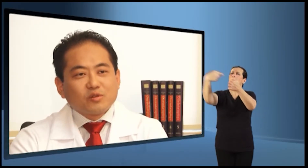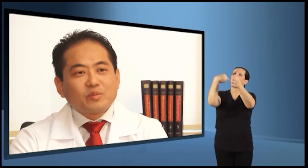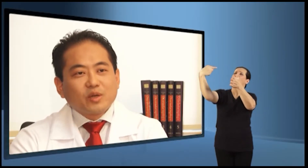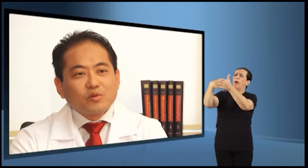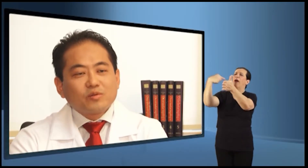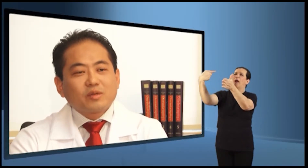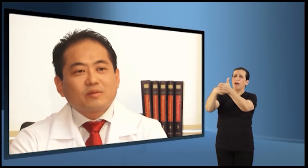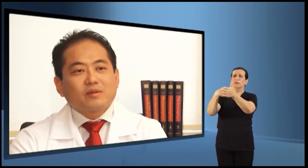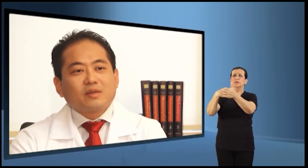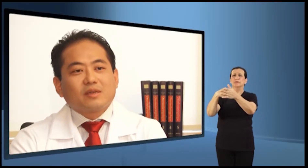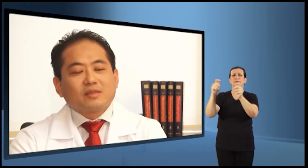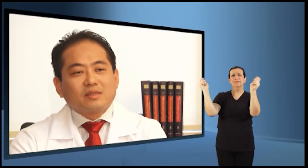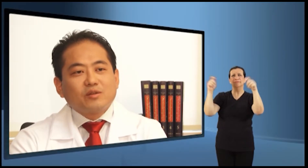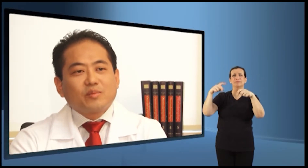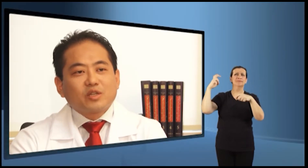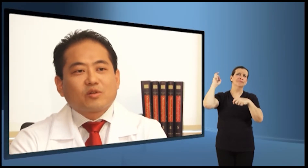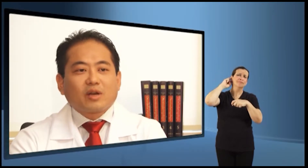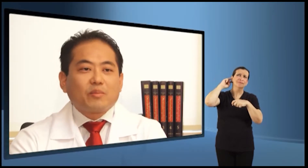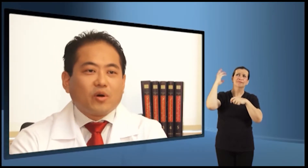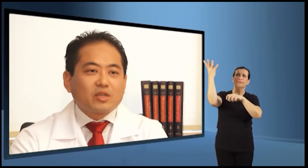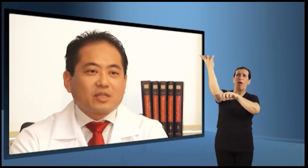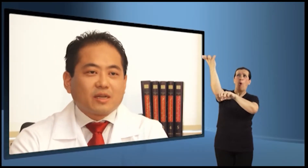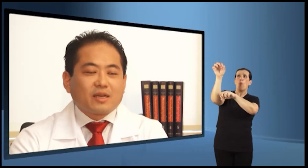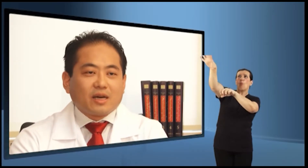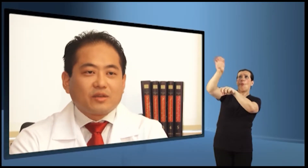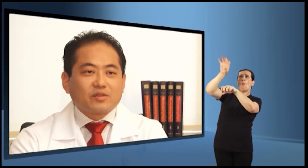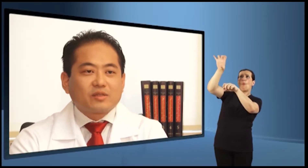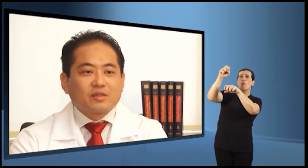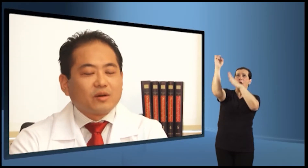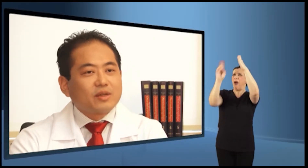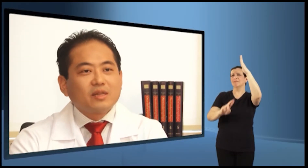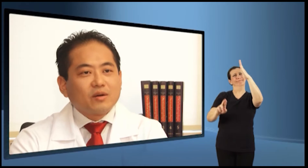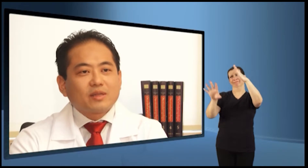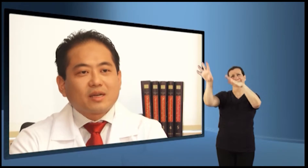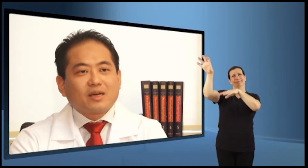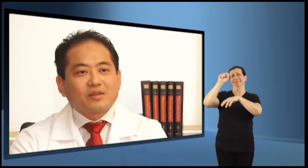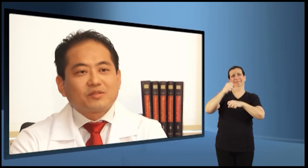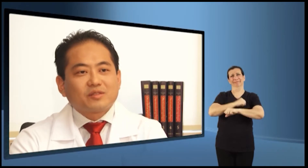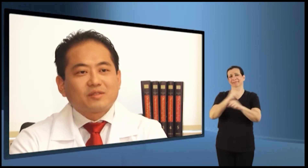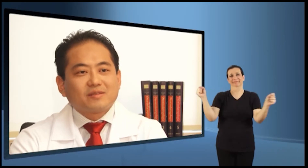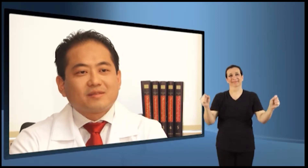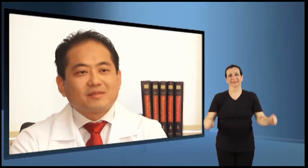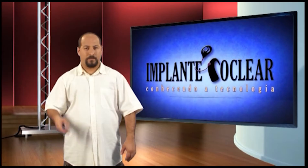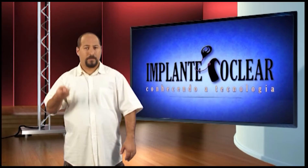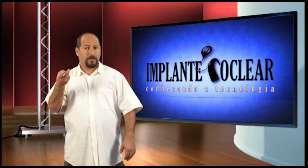Muitas pessoas perguntam se o implante coclear pode atrair raios. Não, ele não atrai raios.